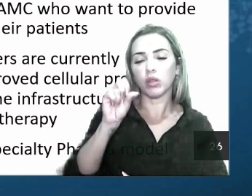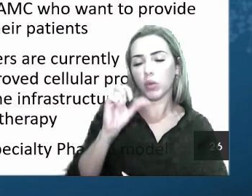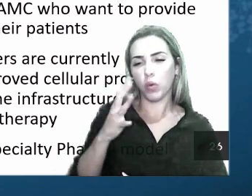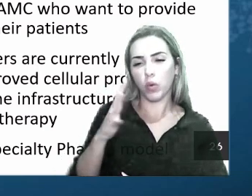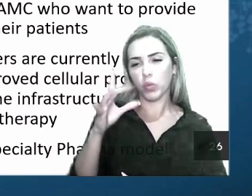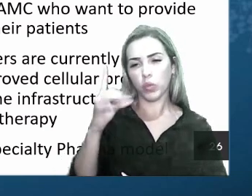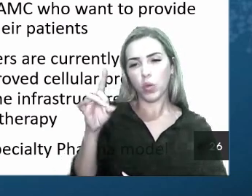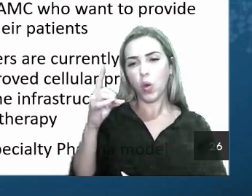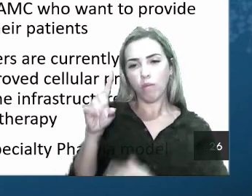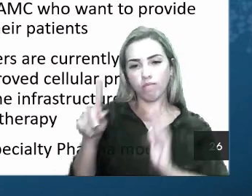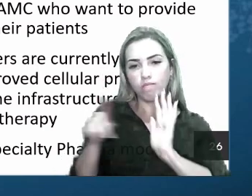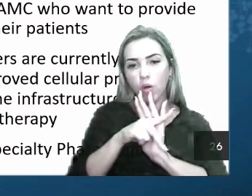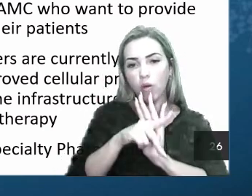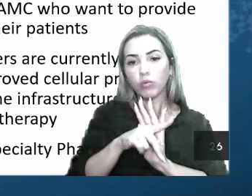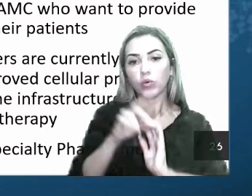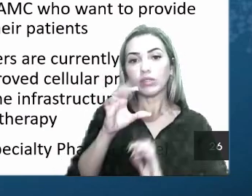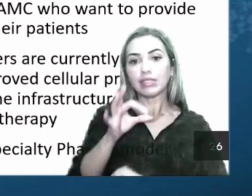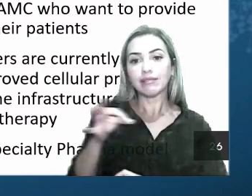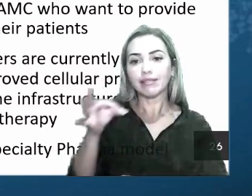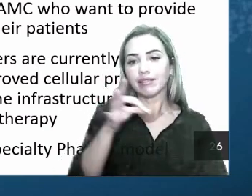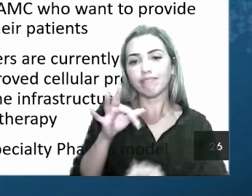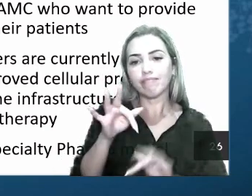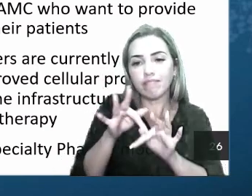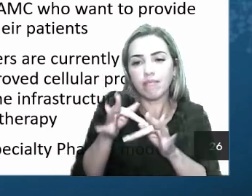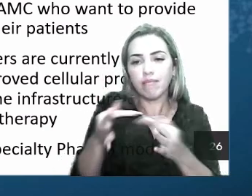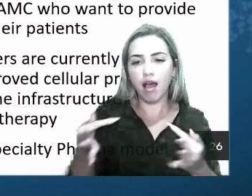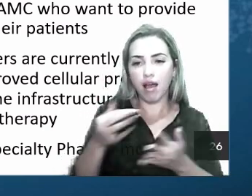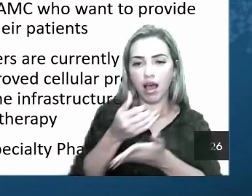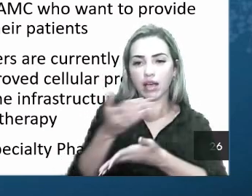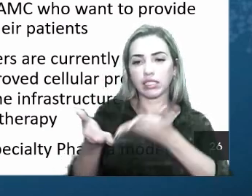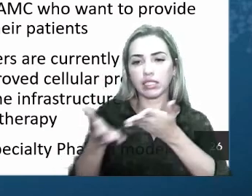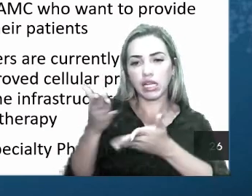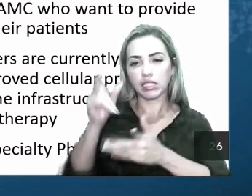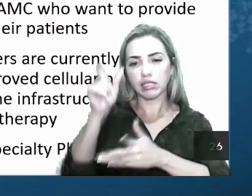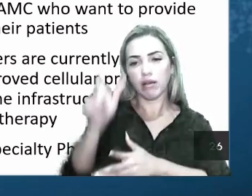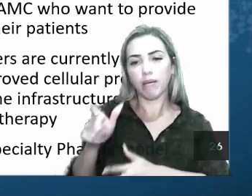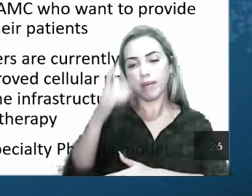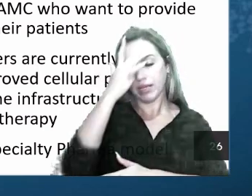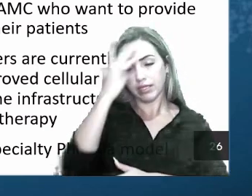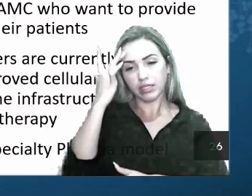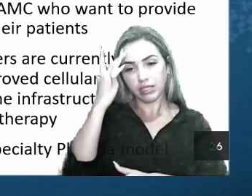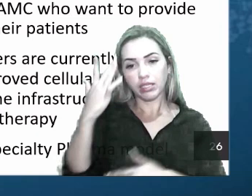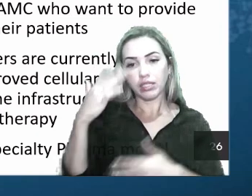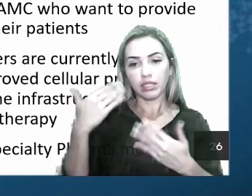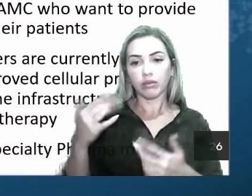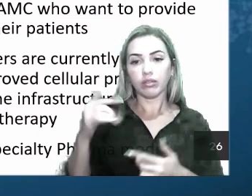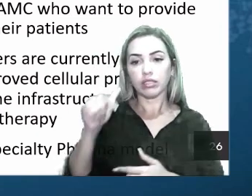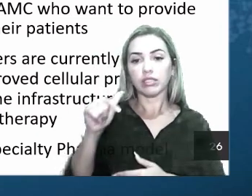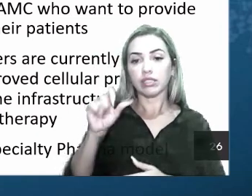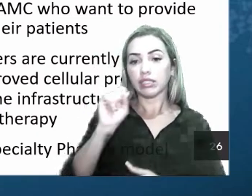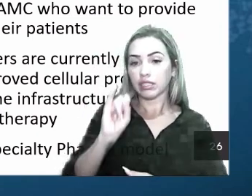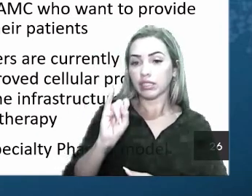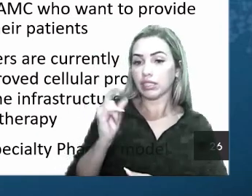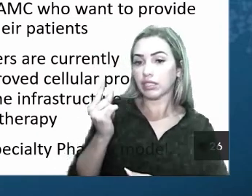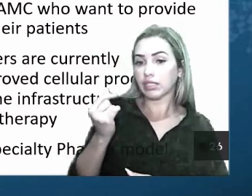$958 pelo produto da célula, mais o cuidado, a assistência do paciente. Agora, se o produto custa